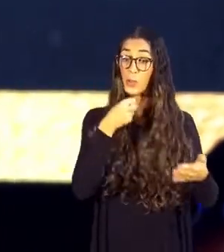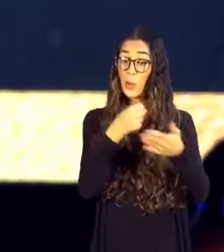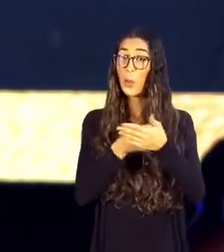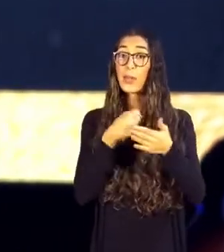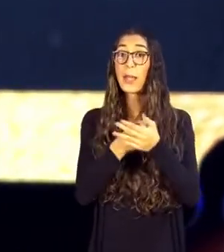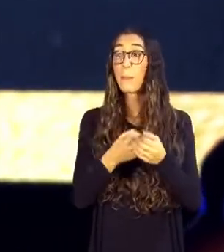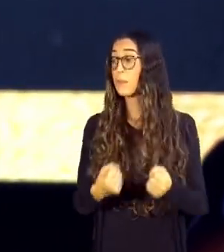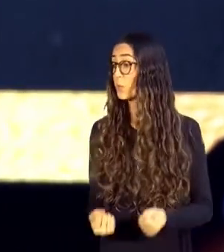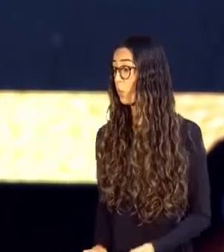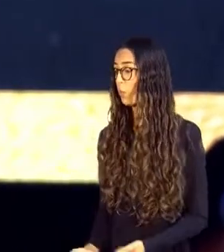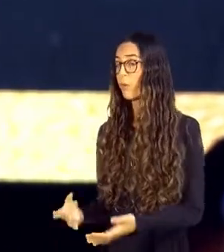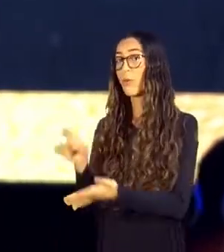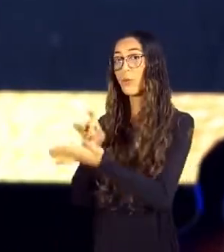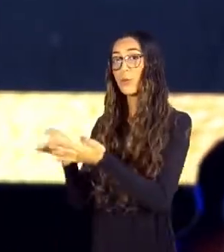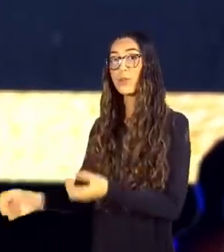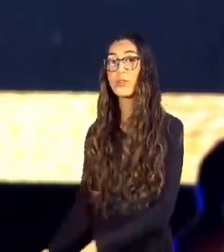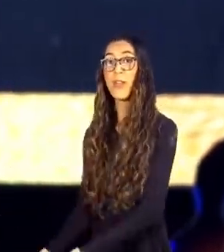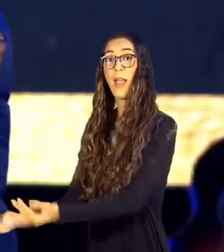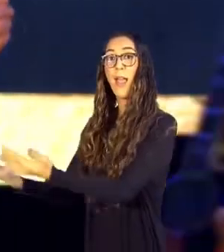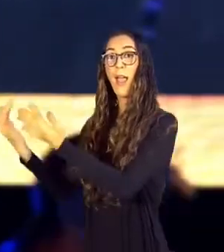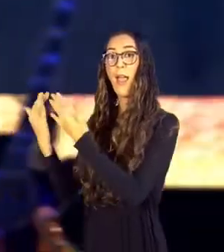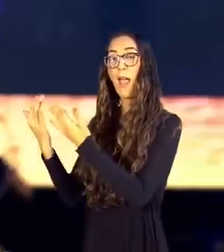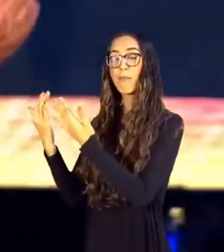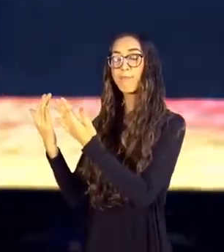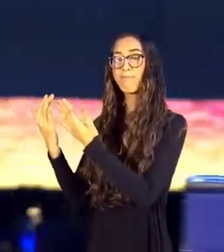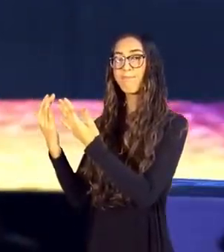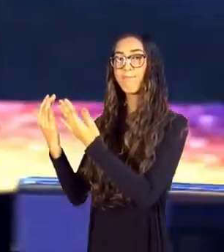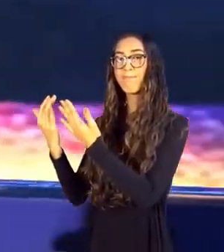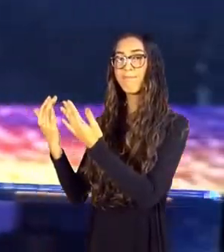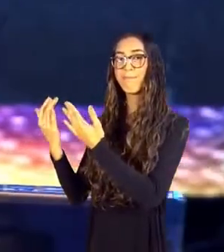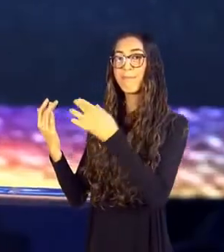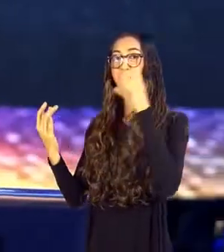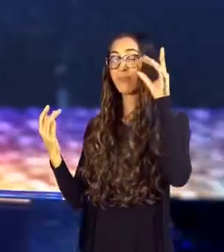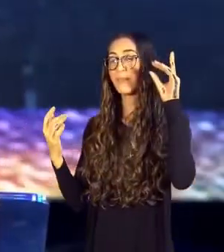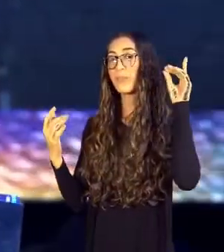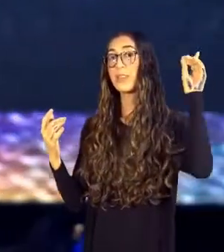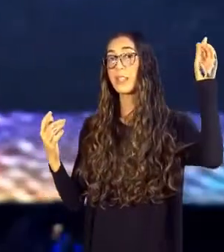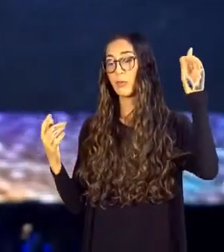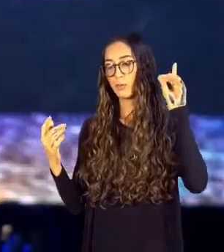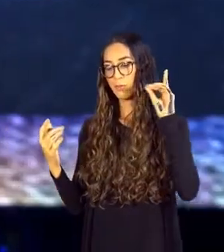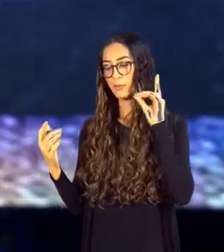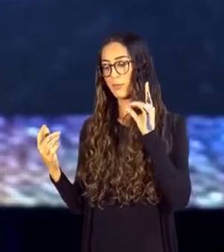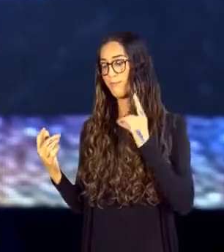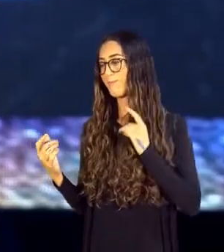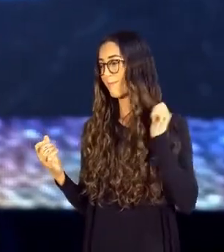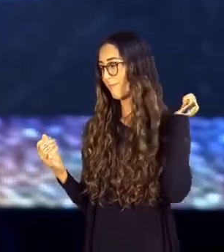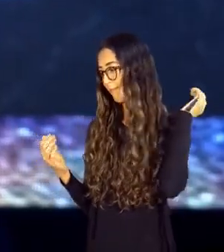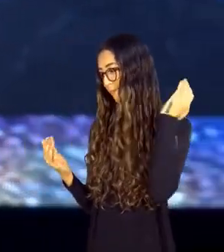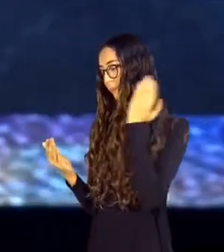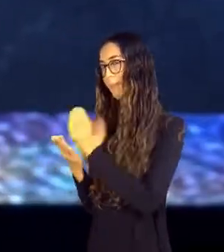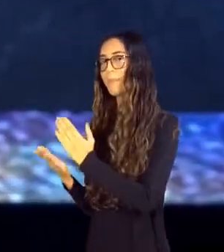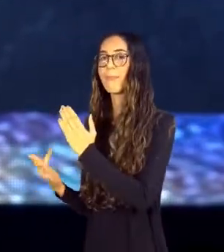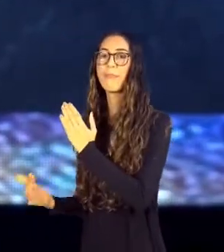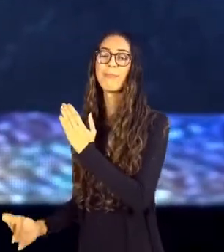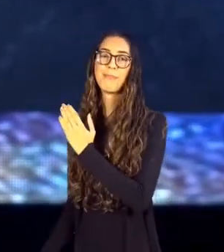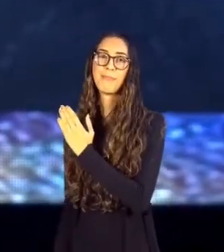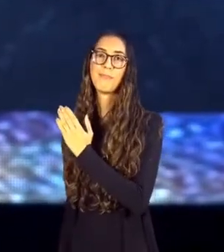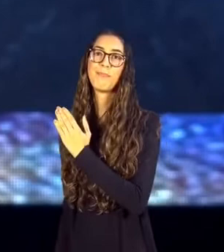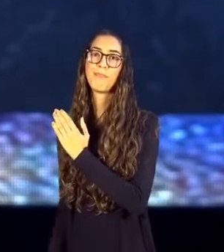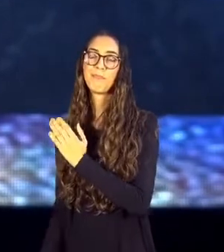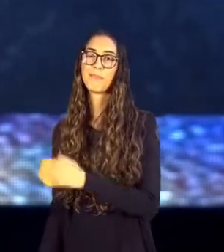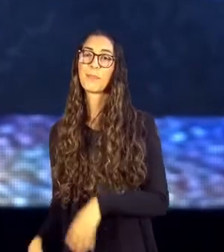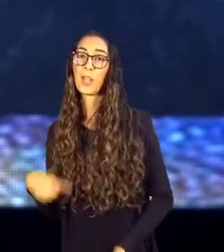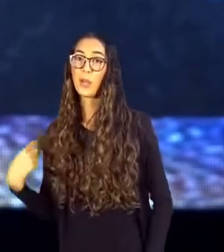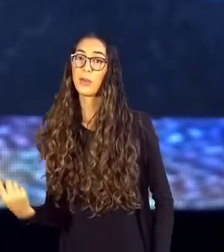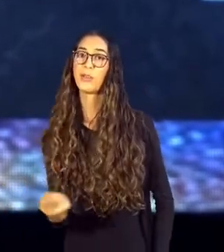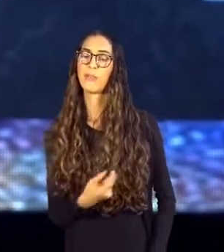destrói pensamentos errados, que destrói argumentos de Satanás. Pelo contrário, são poderosas em